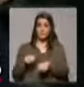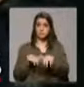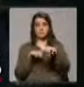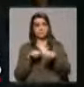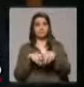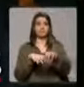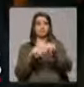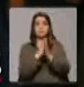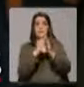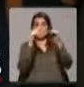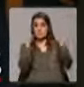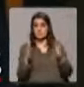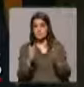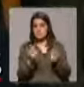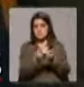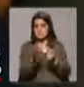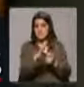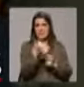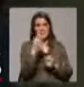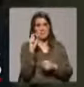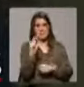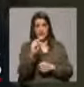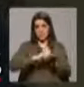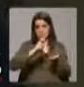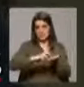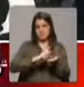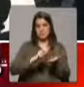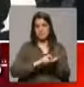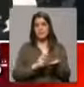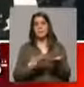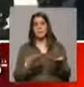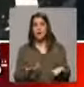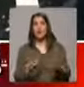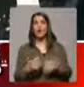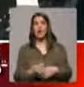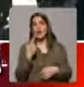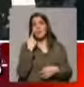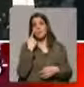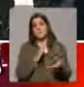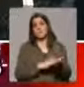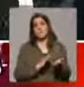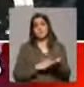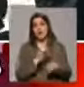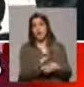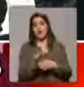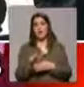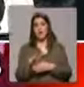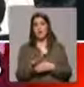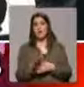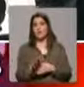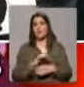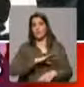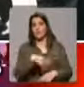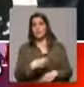que fica mais ou menos 20 minutos a pé daqui, veio mostrar, pelo menos ao mundo,